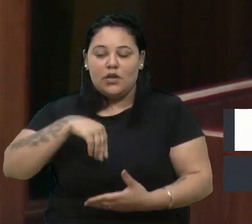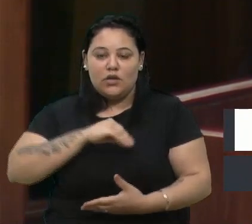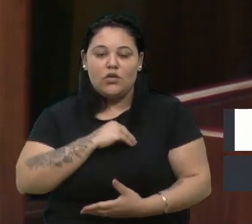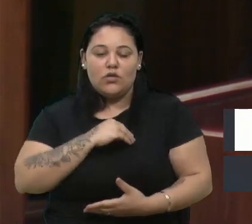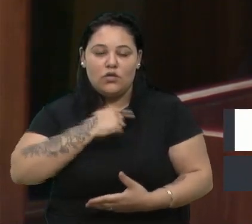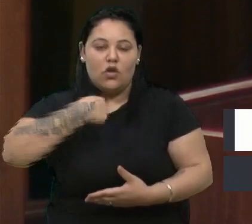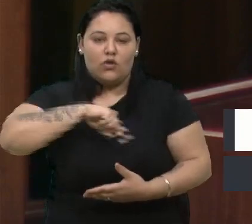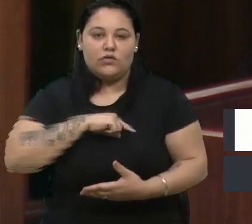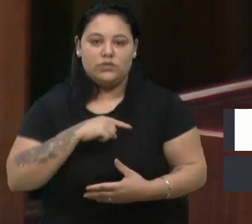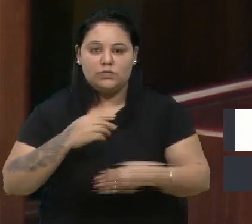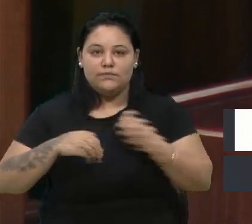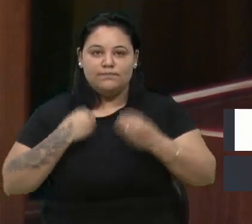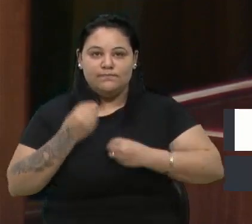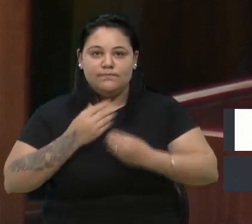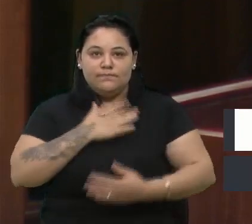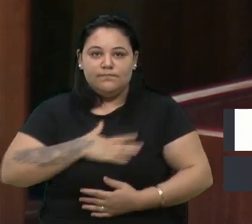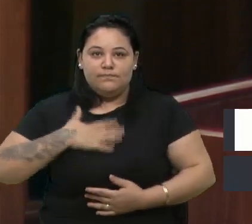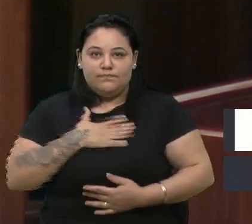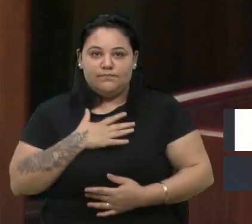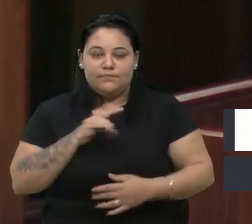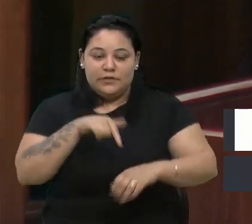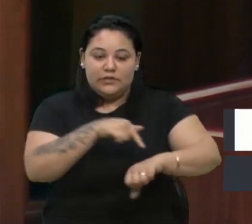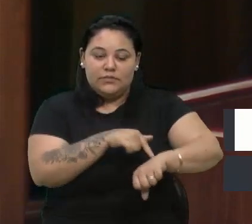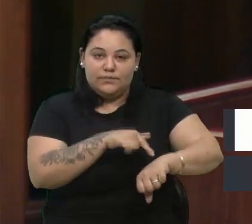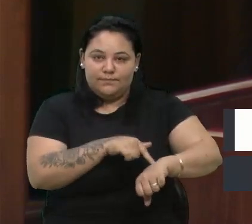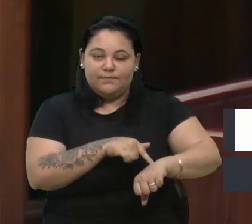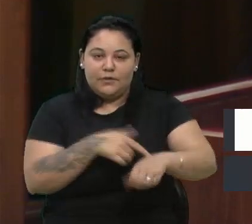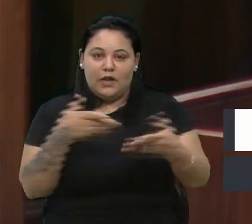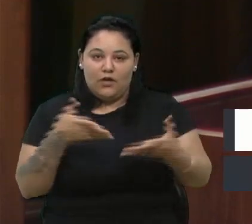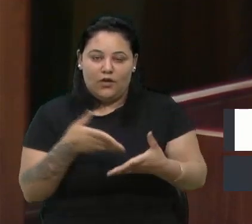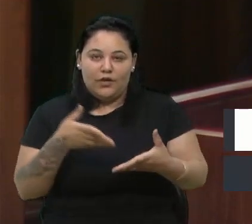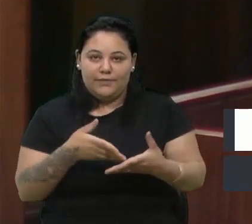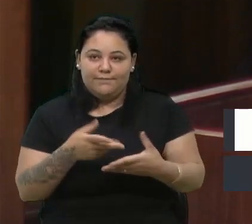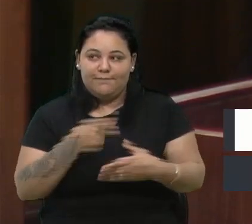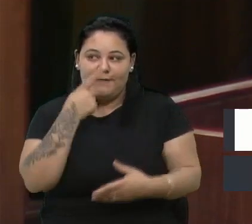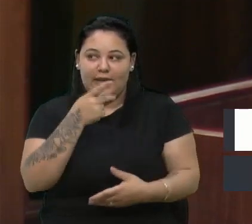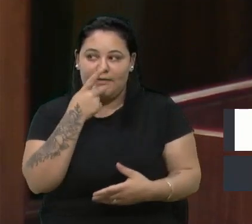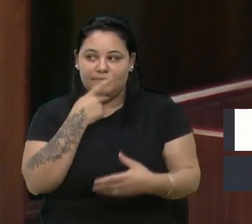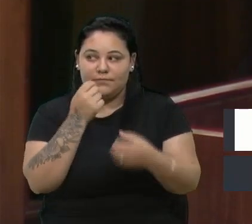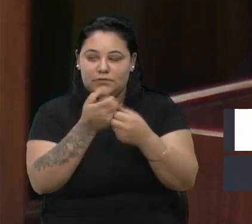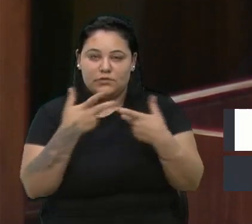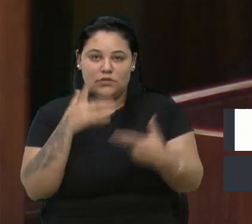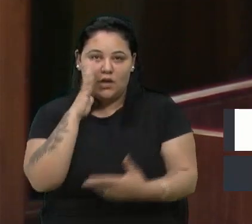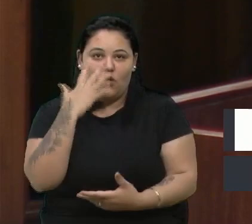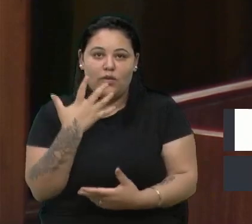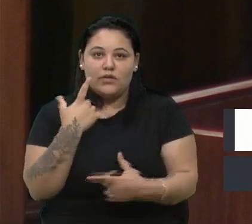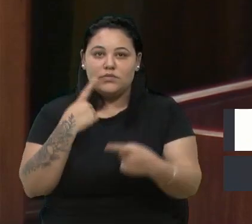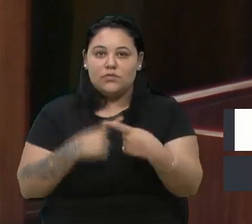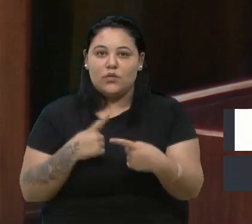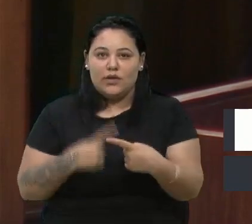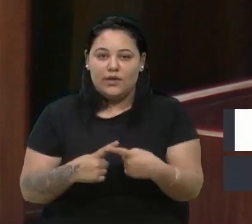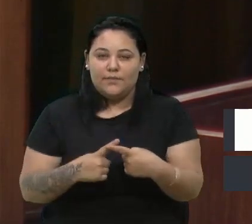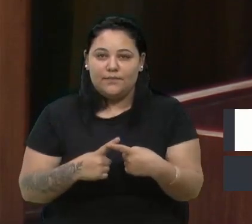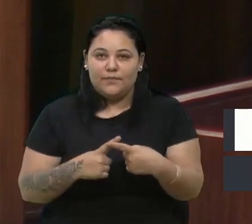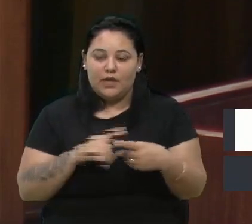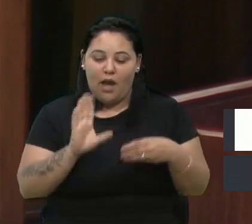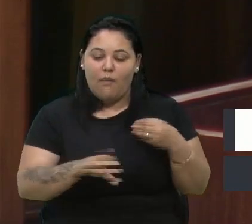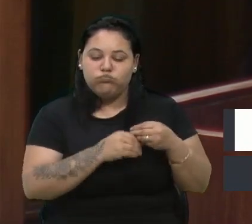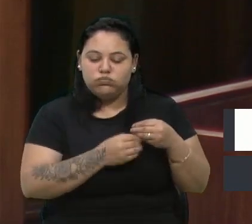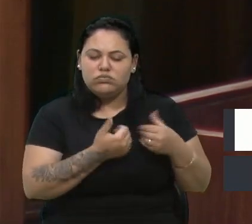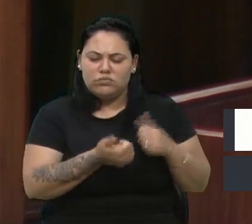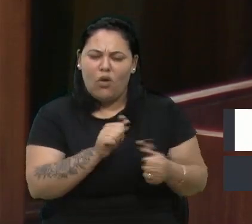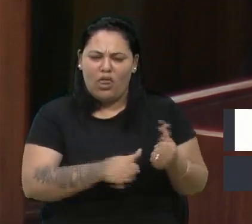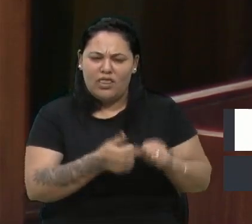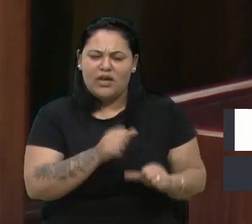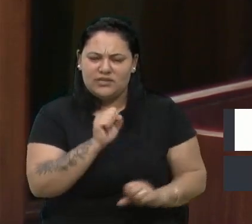de, neste momento, citar esses eventos que aconteceram, porque eles agregam qualidade,